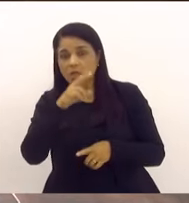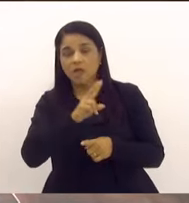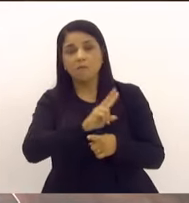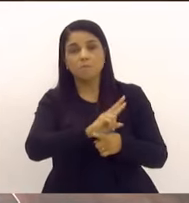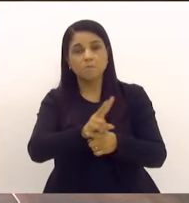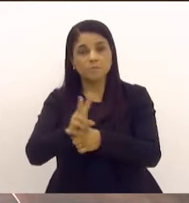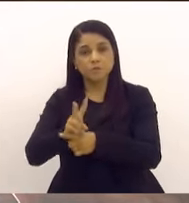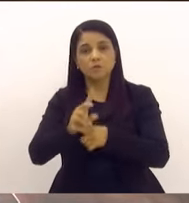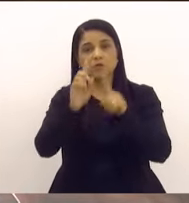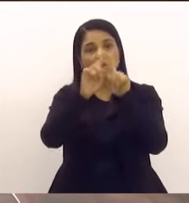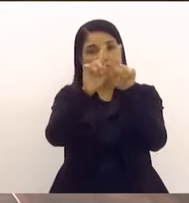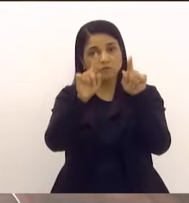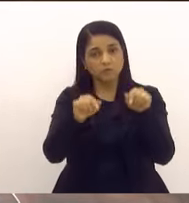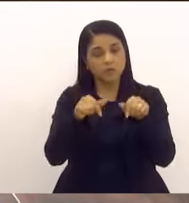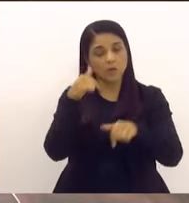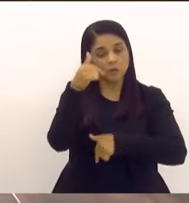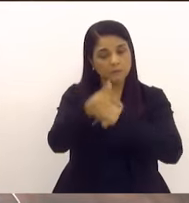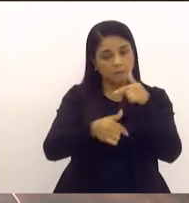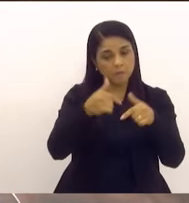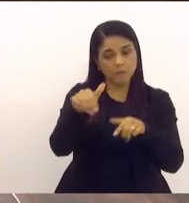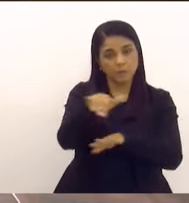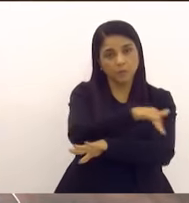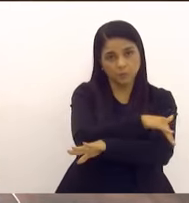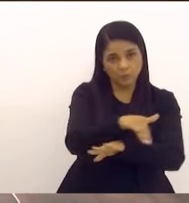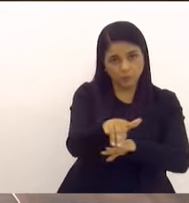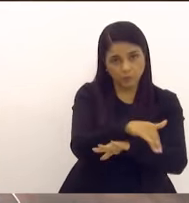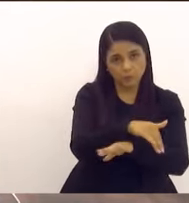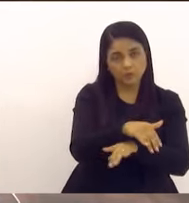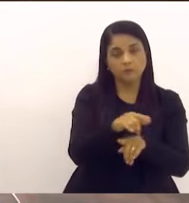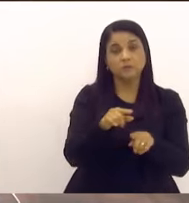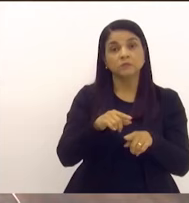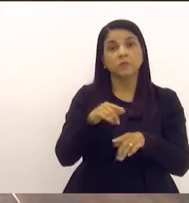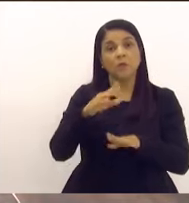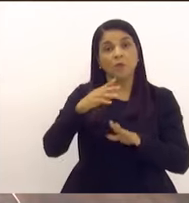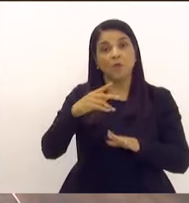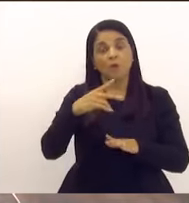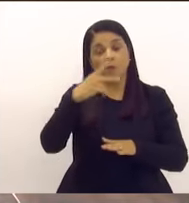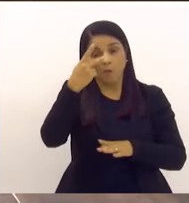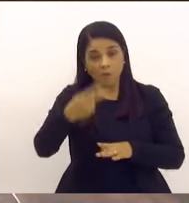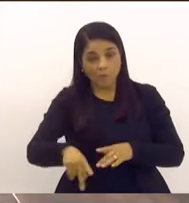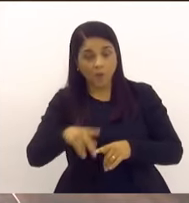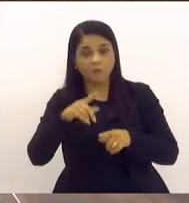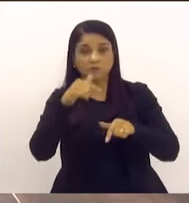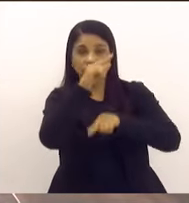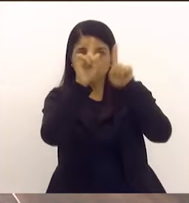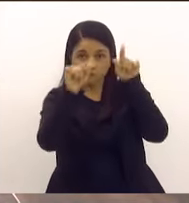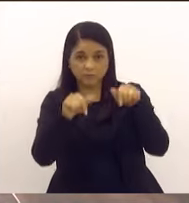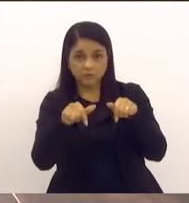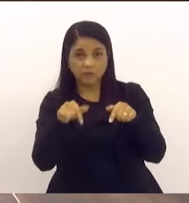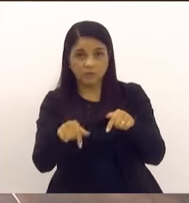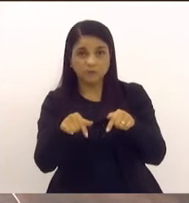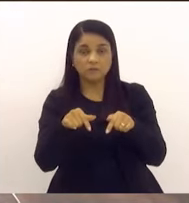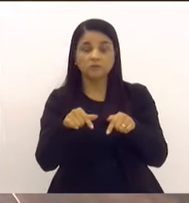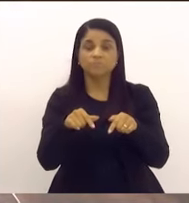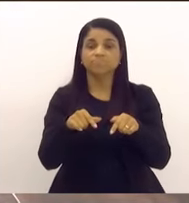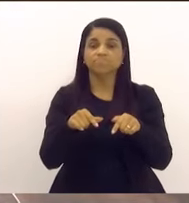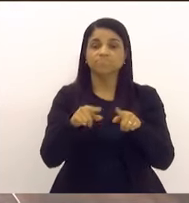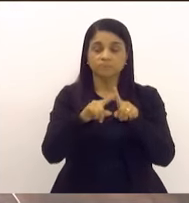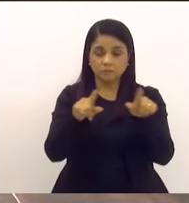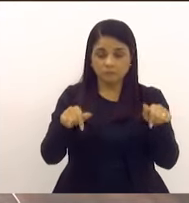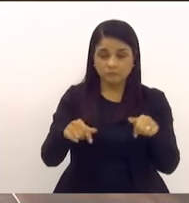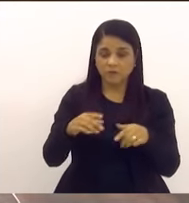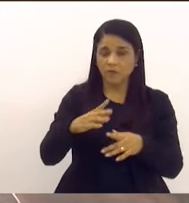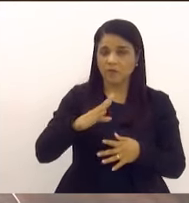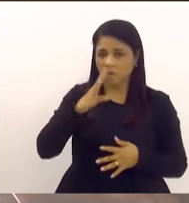proteger também o funcionário que está na rua trabalhando. Porque o próprio funcionário do DETRAN tiveram no gabinete, já disseram que alguns foram agredidos